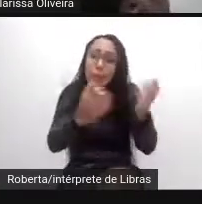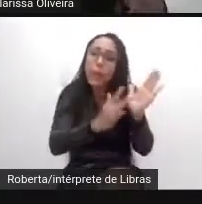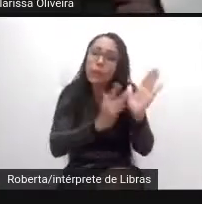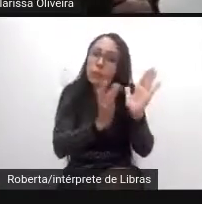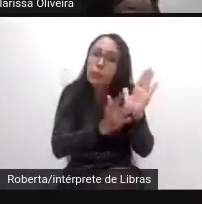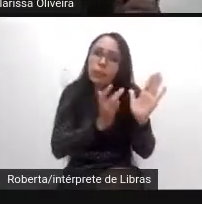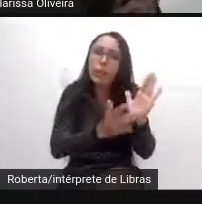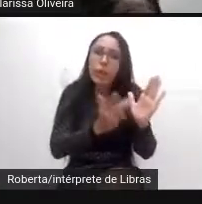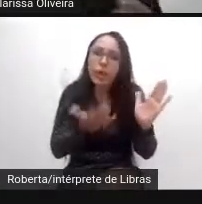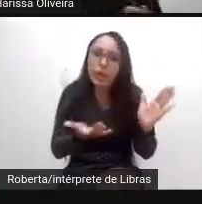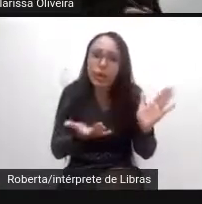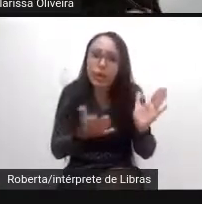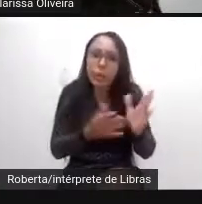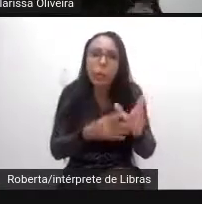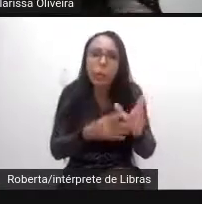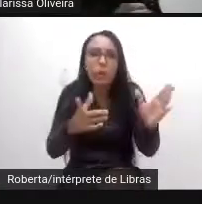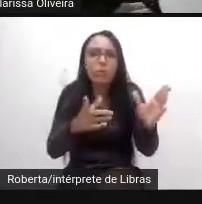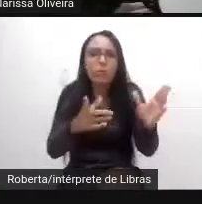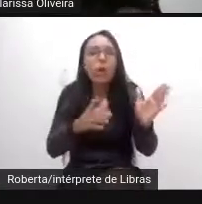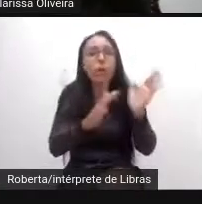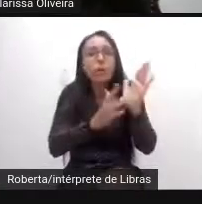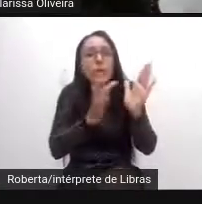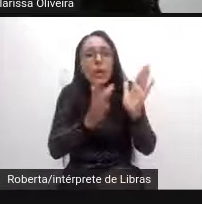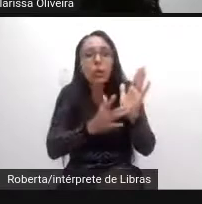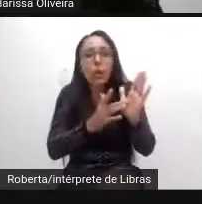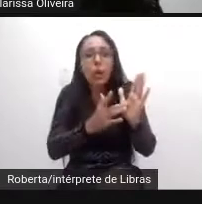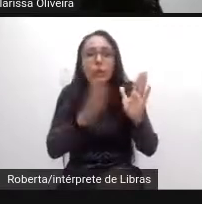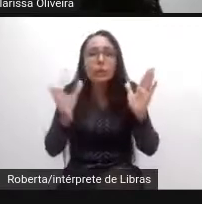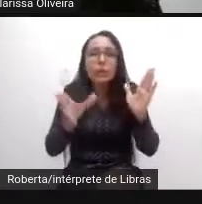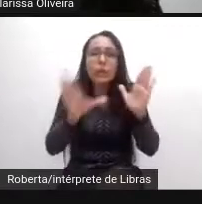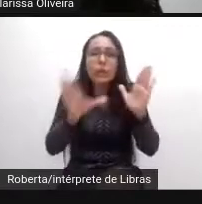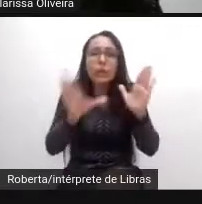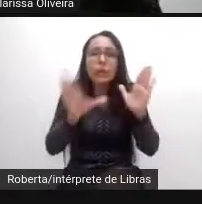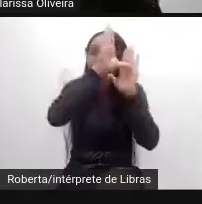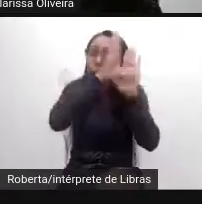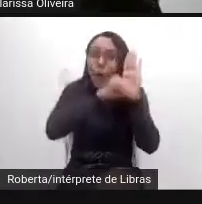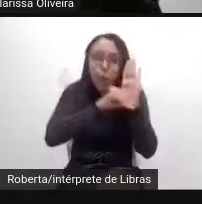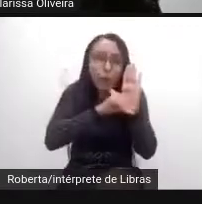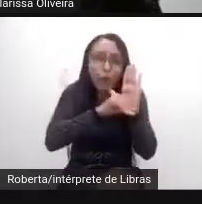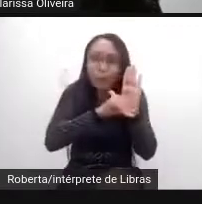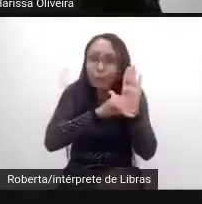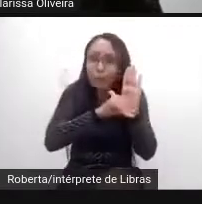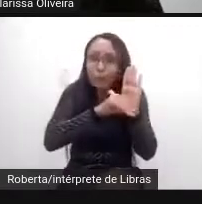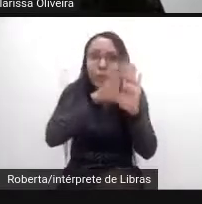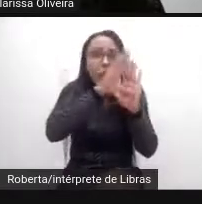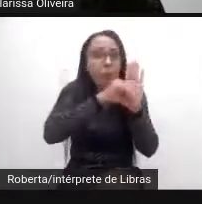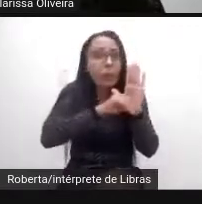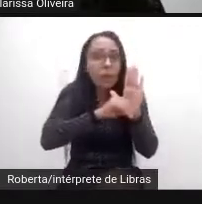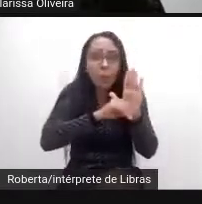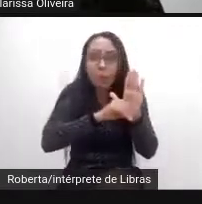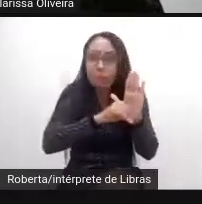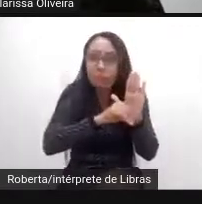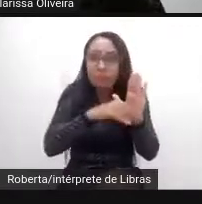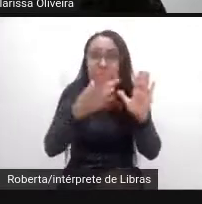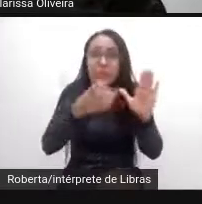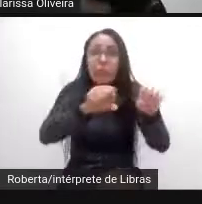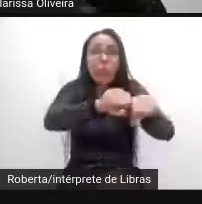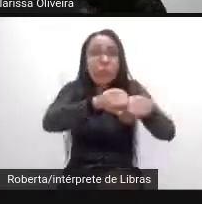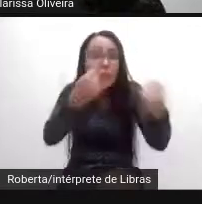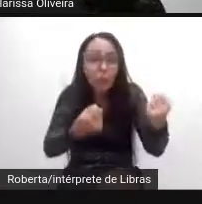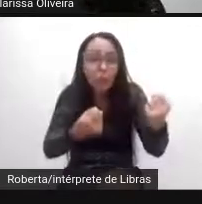celular simplesmente apagou. Queimou a placa-mãe, sei lá, estavam falando que realmente não funcionava mais. Porque o álcool